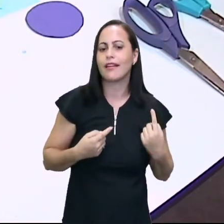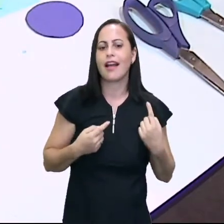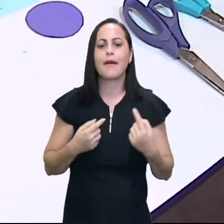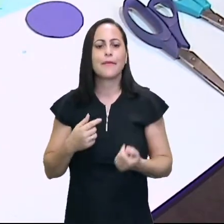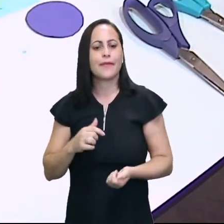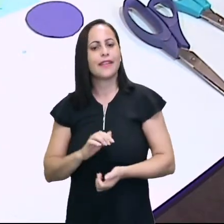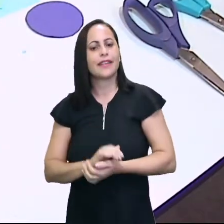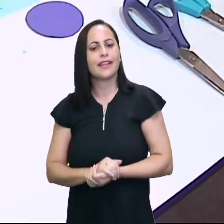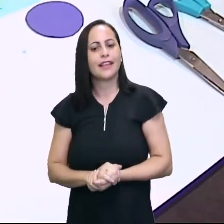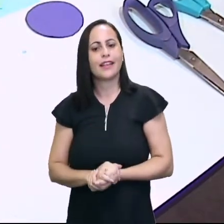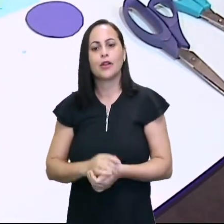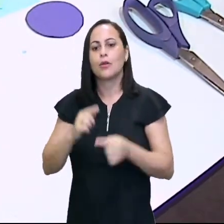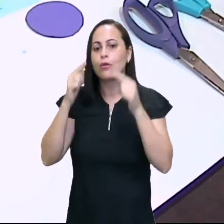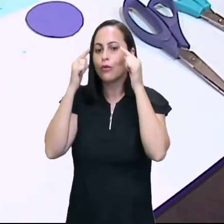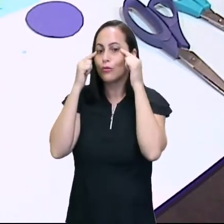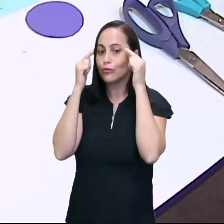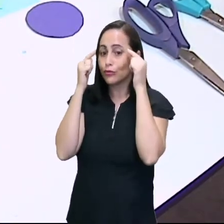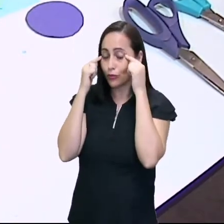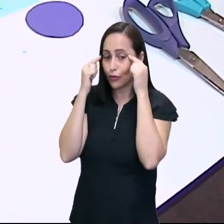Desenhar os olhos.